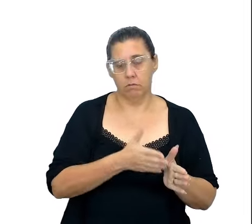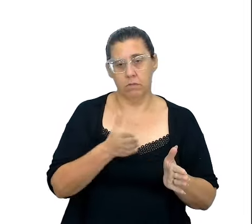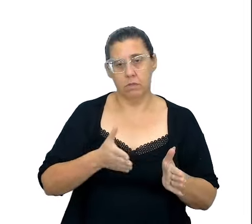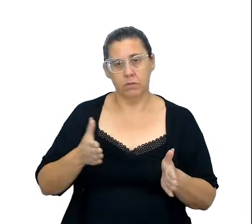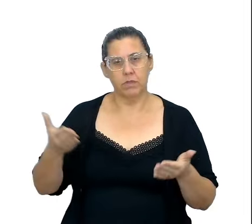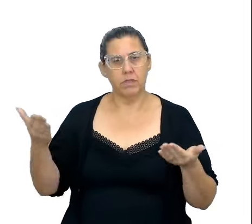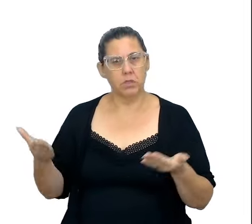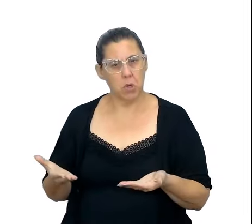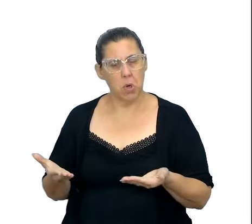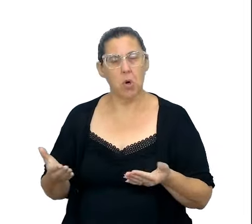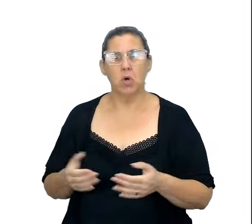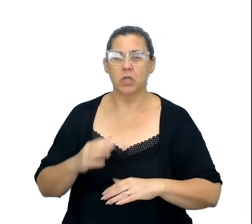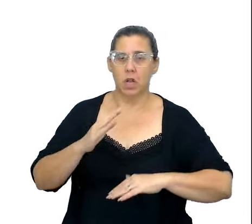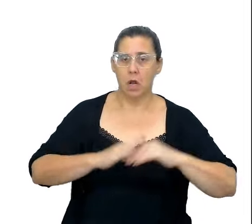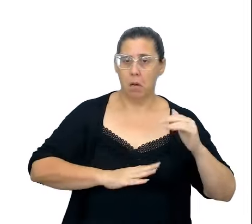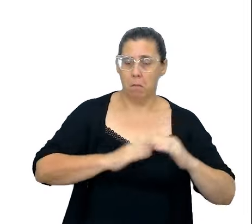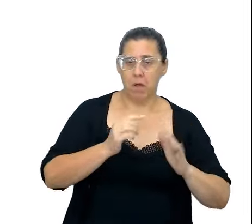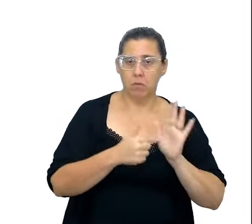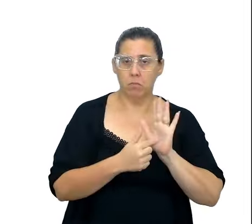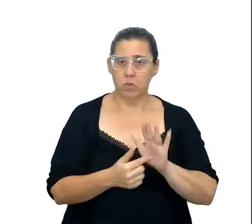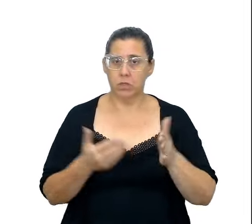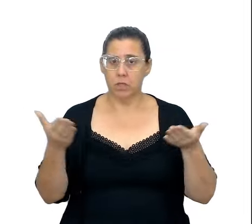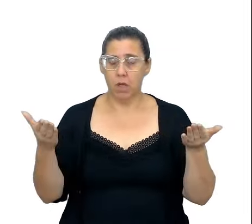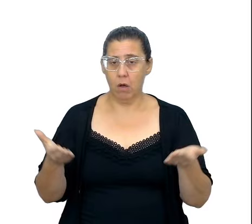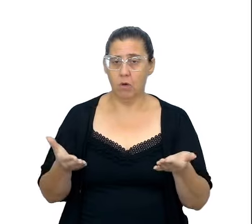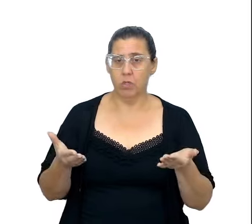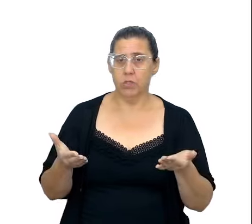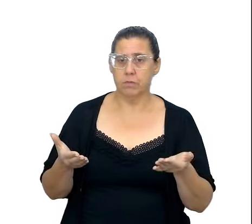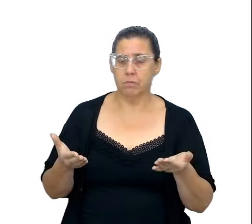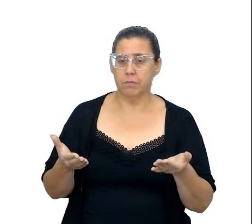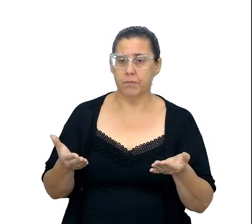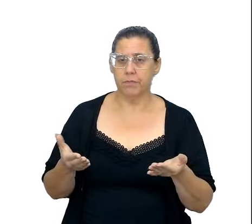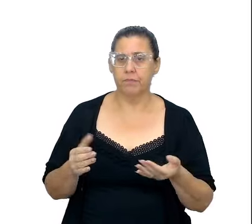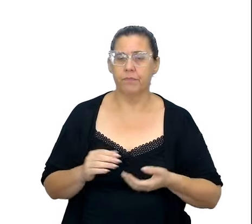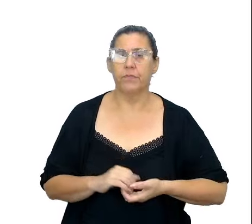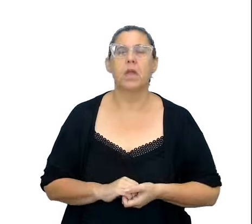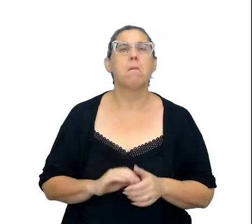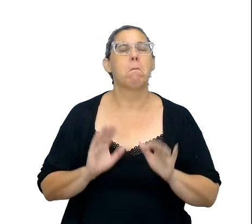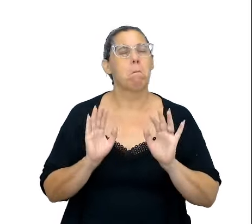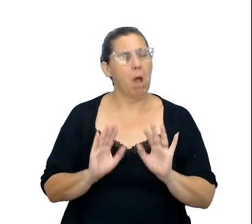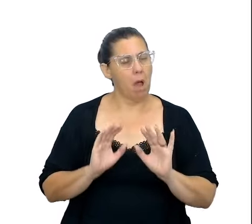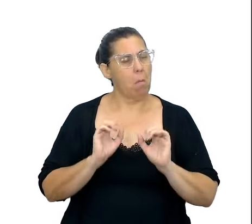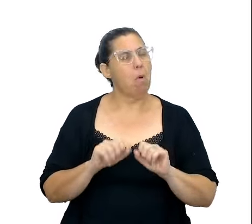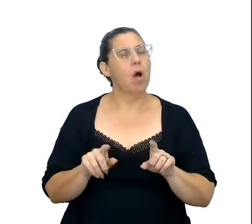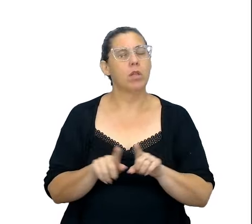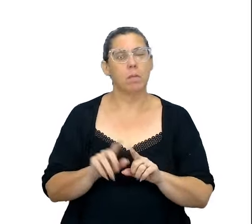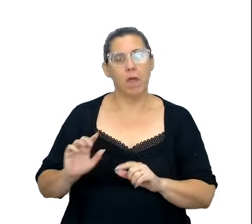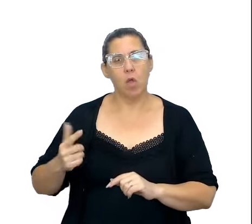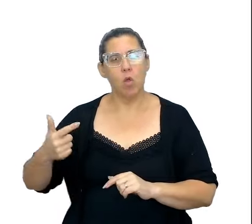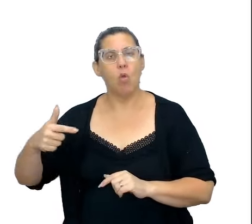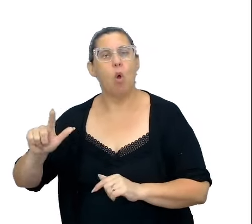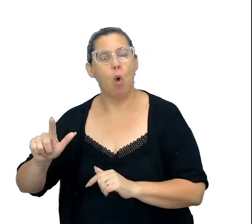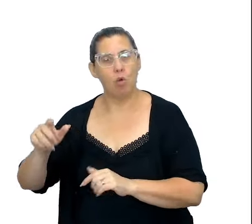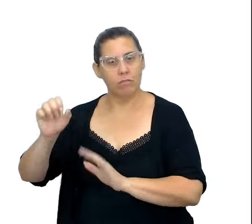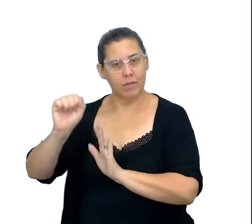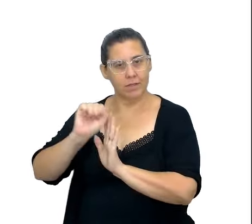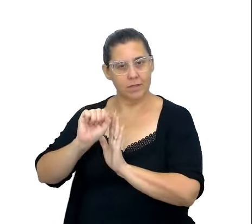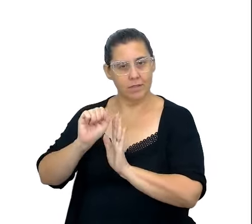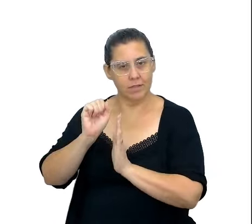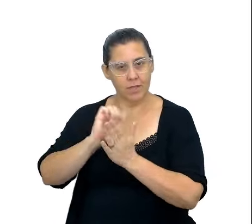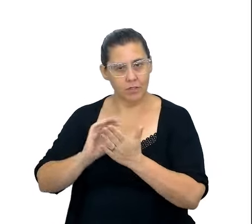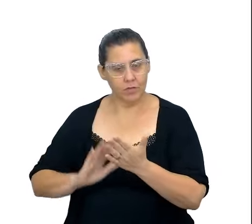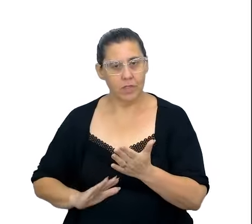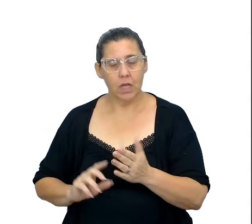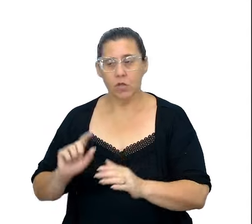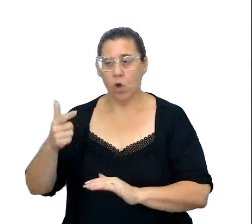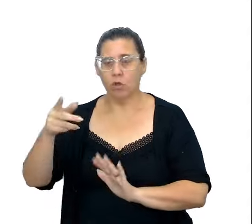hoje, não somente na atividade que foi apresentada hoje para vocês, a gente pode usar também em outras atividades, tá? Em outros